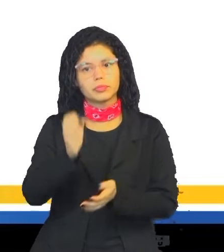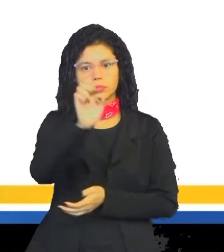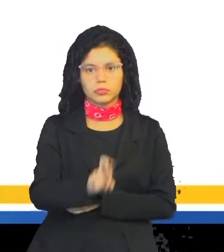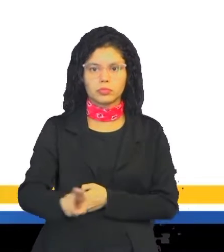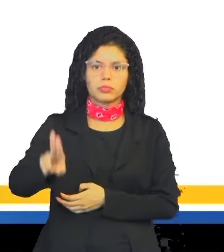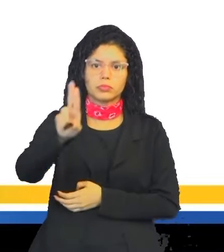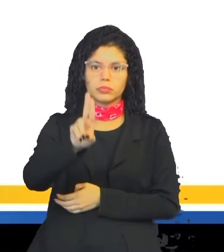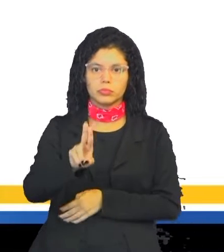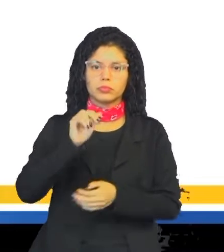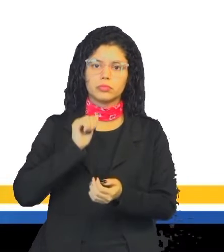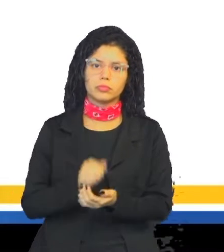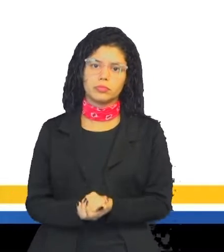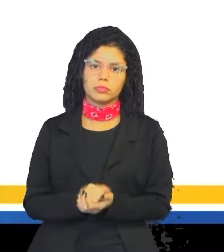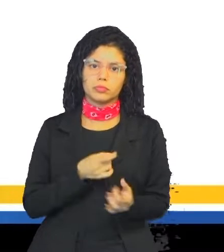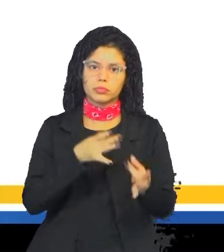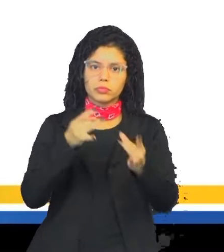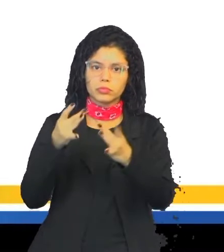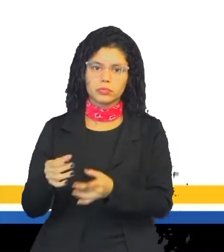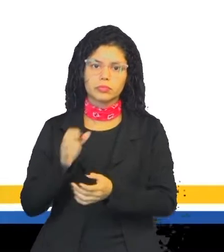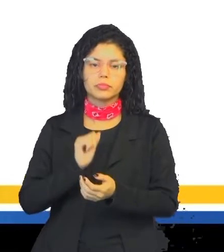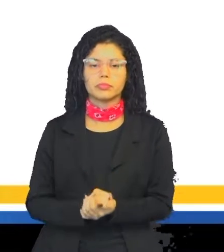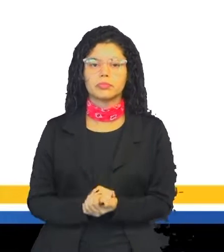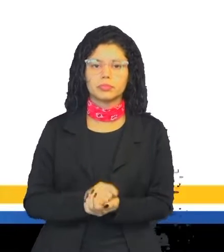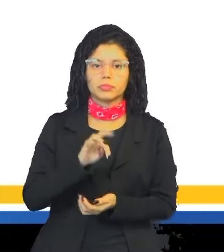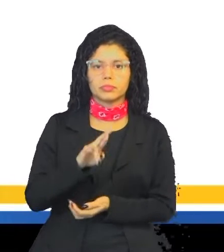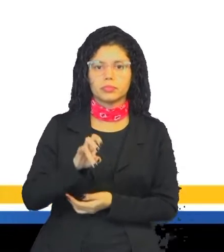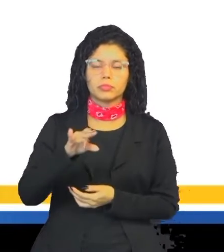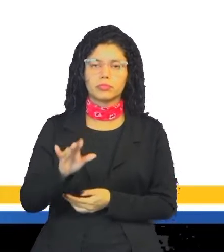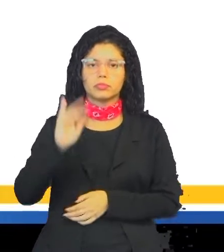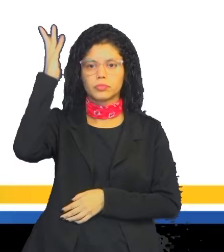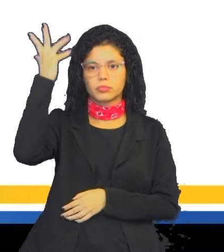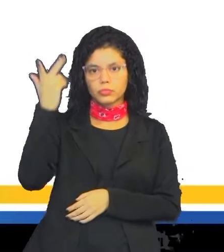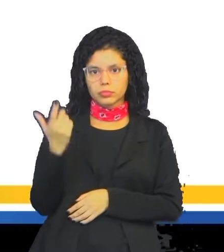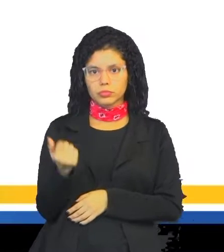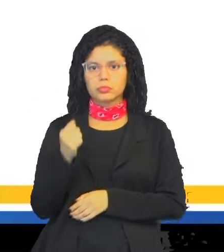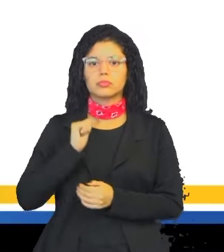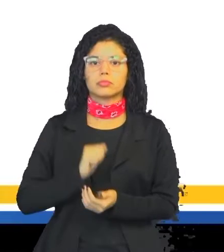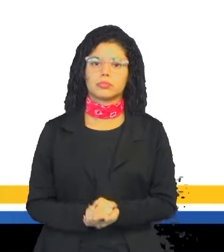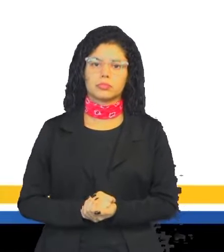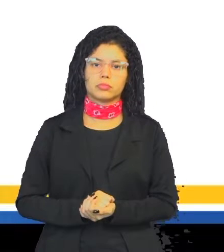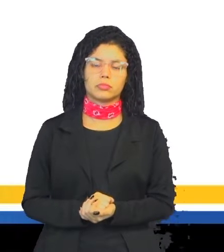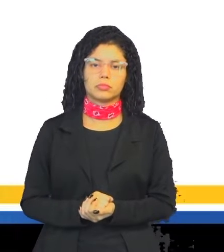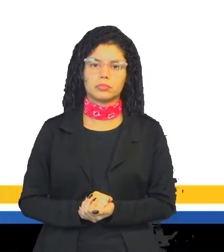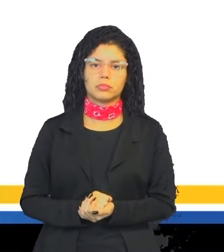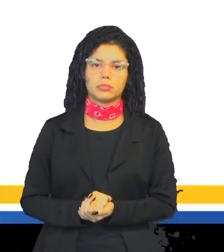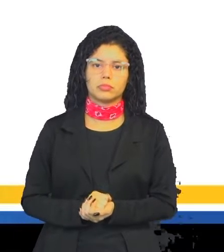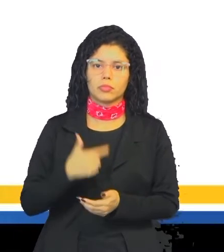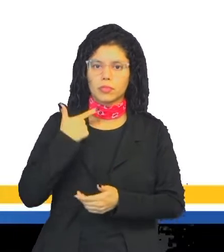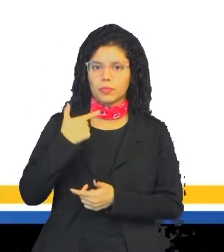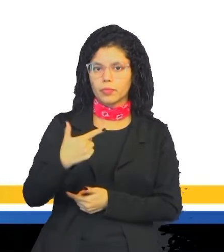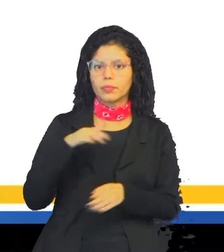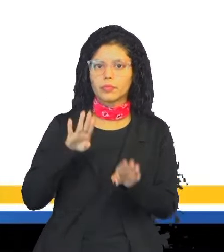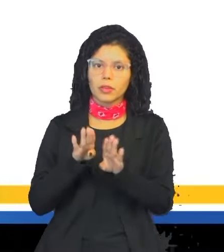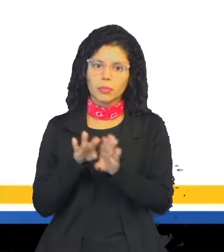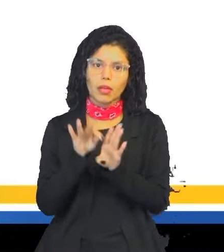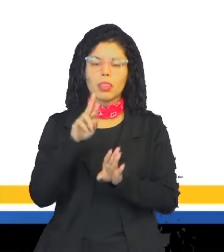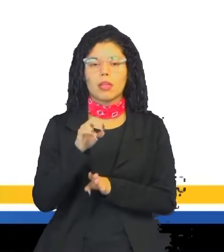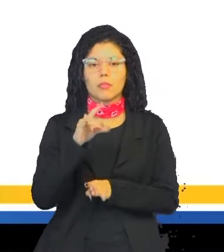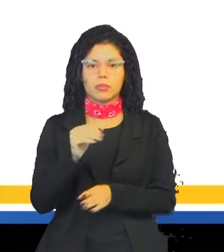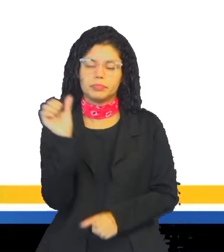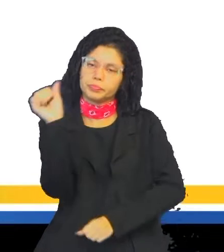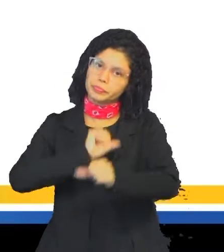levavam, mercadorias da colônia e da metrópole para a África, tecidos, aguardente, armas e tabaco, que